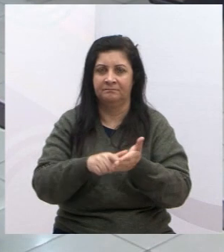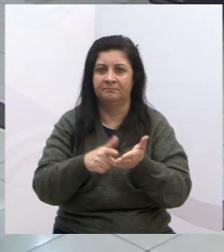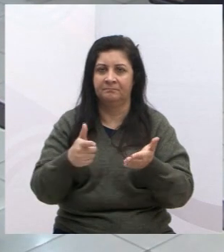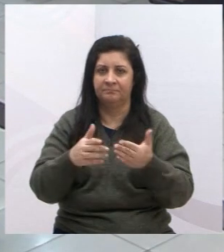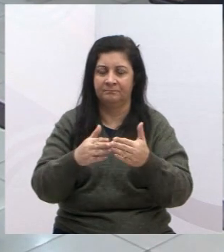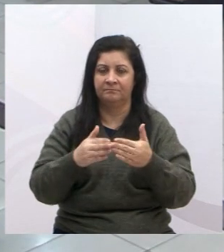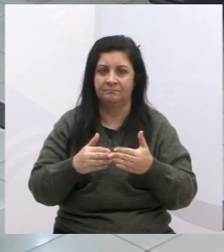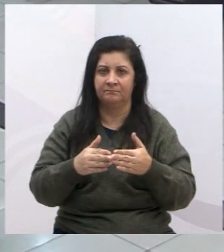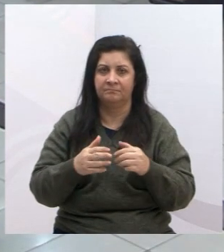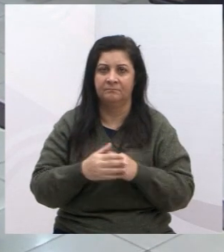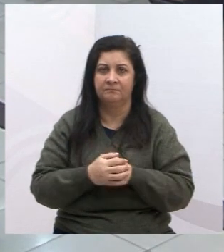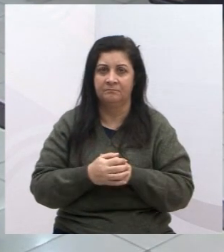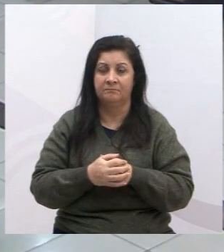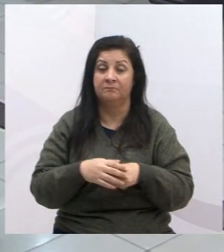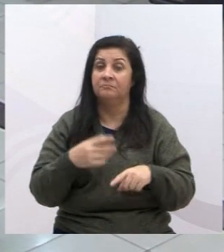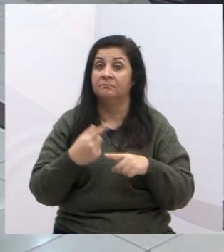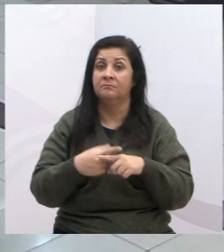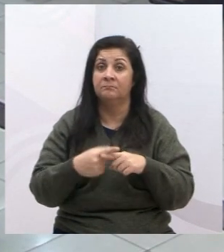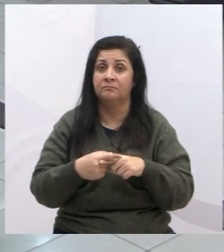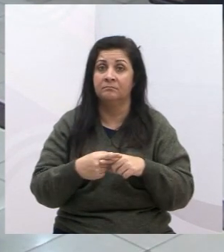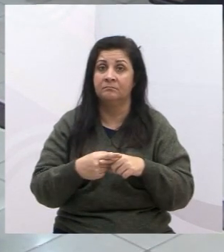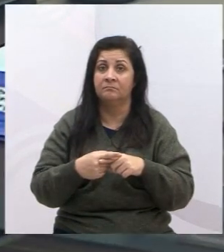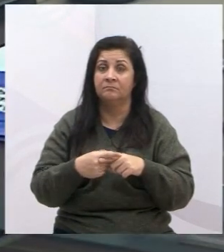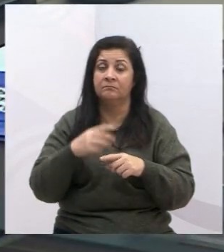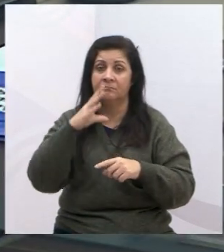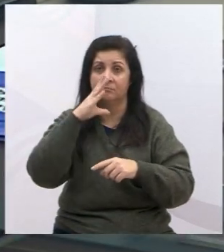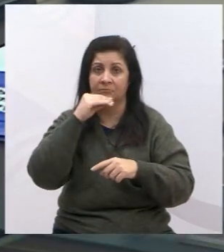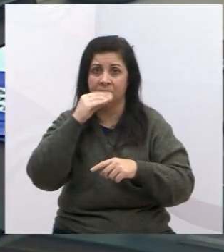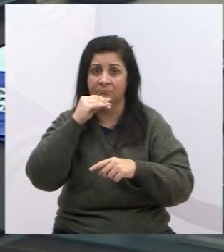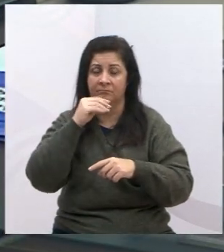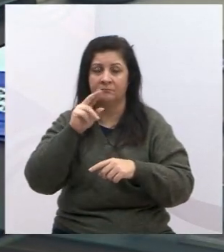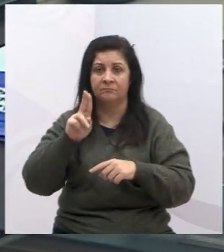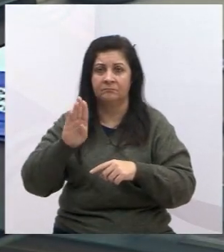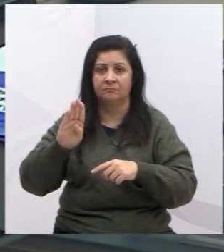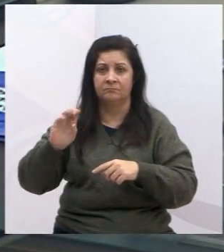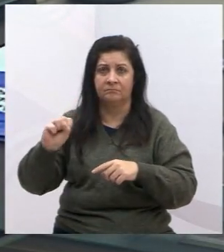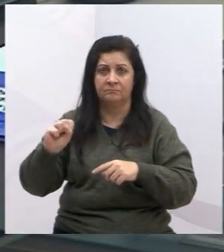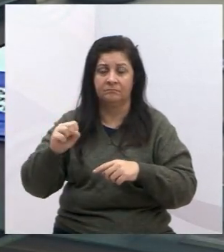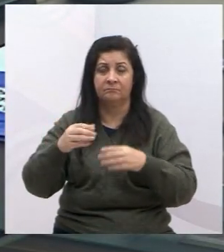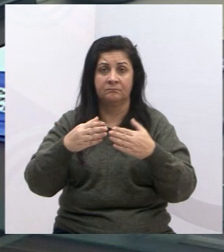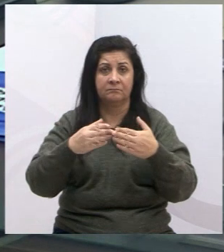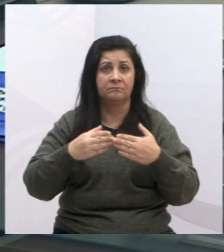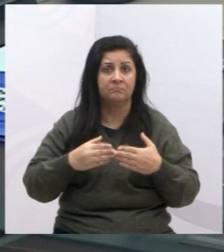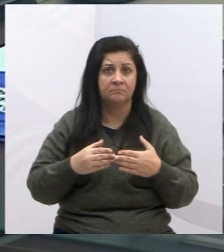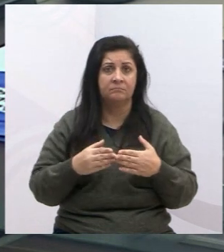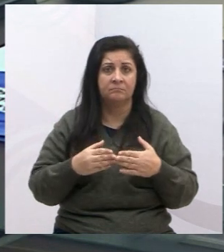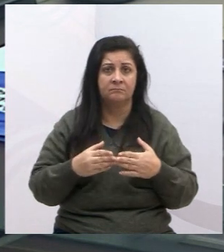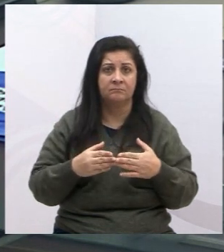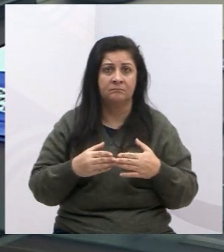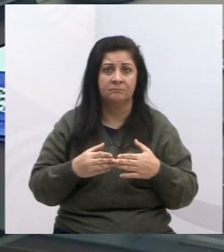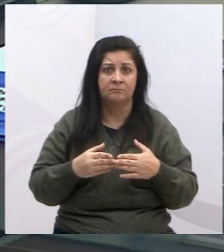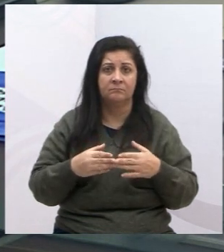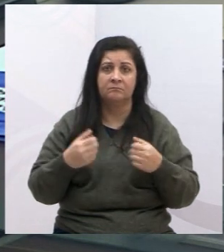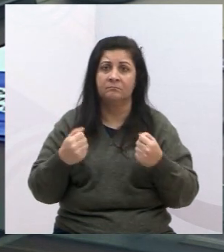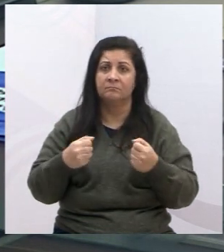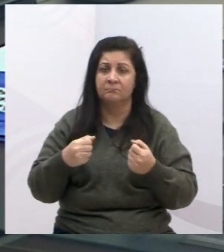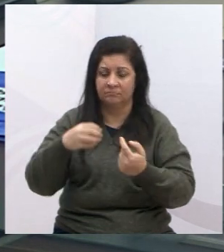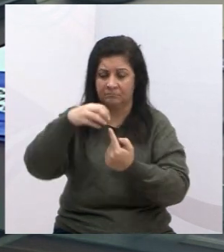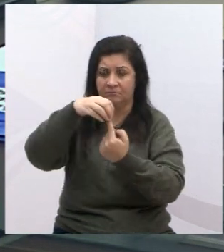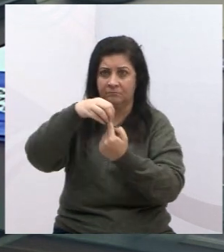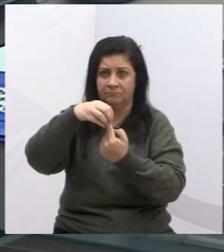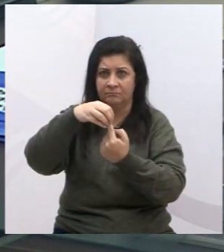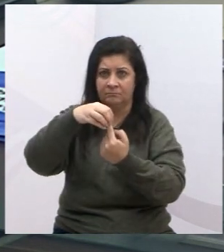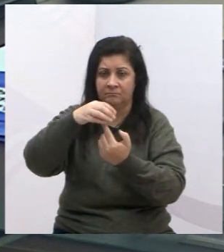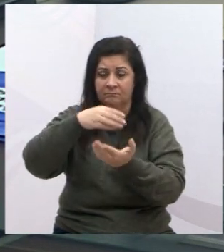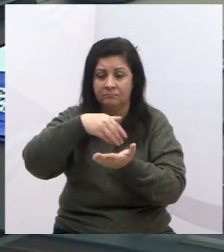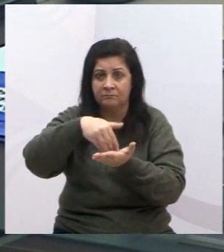pediu. Vereador, nós não estamos aguentando mais. Tem que passar ali, ele tem que sair do ponto final